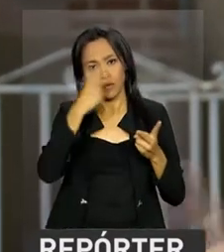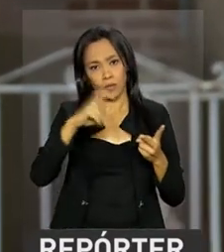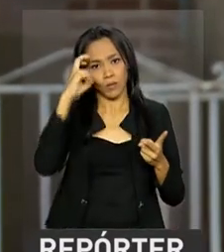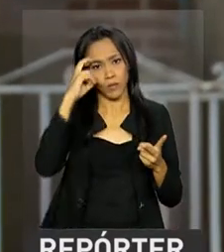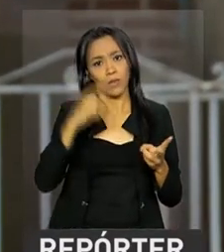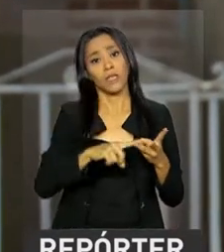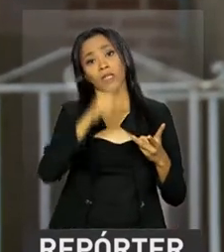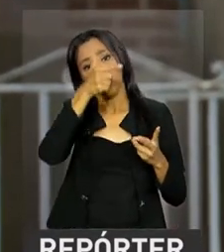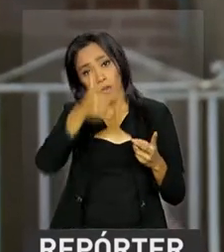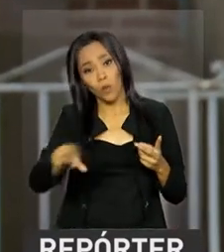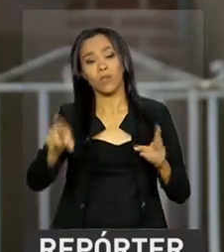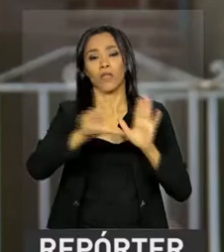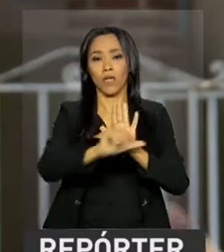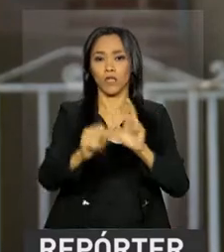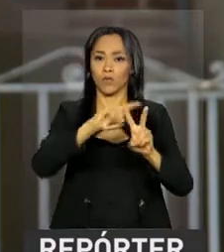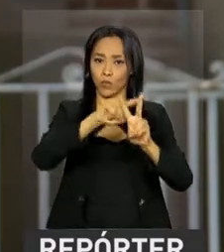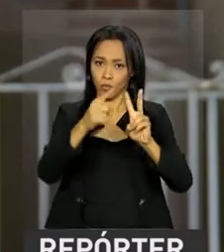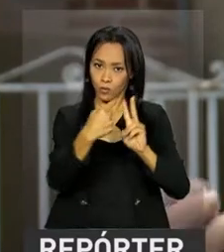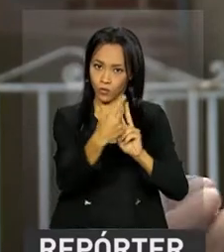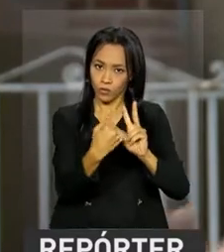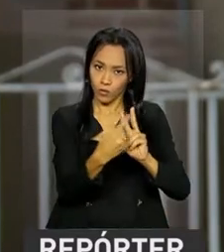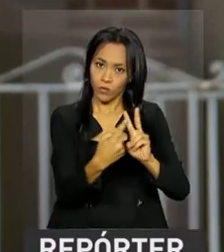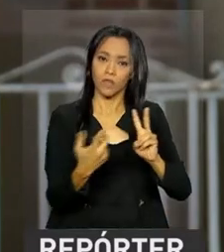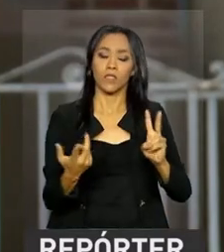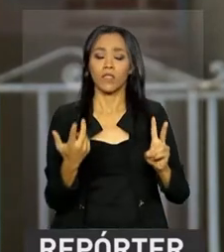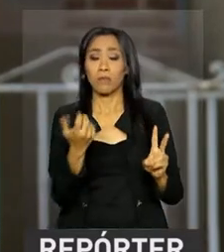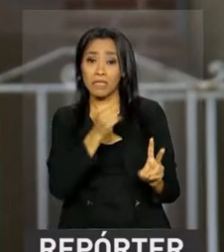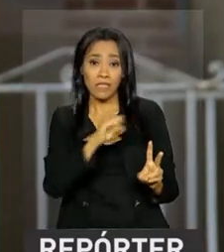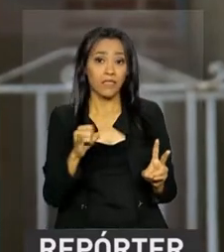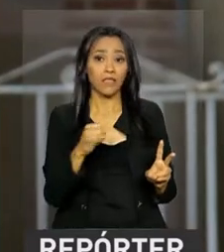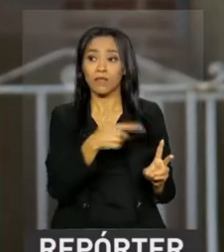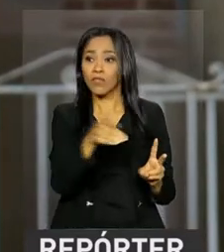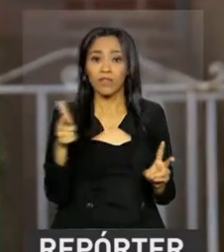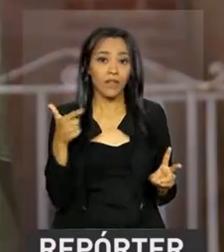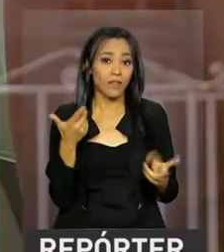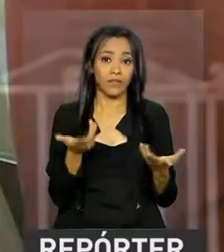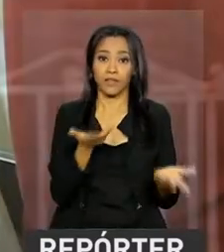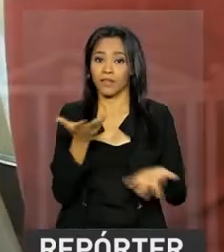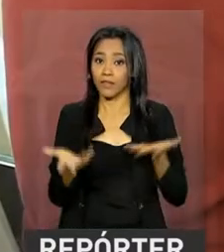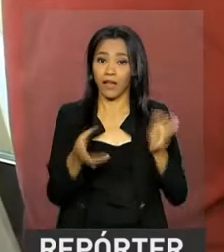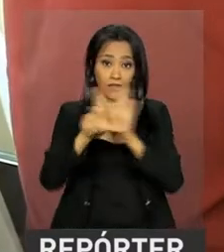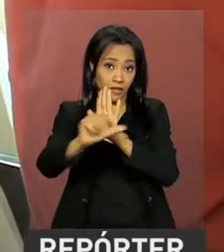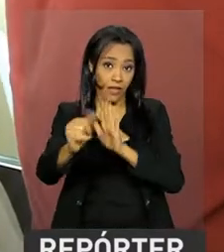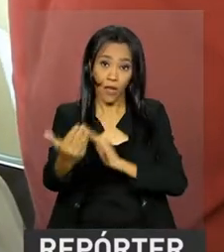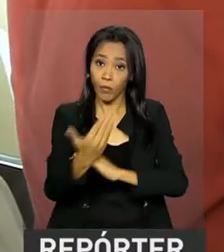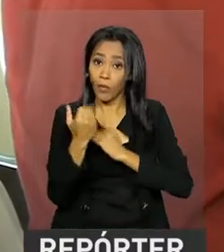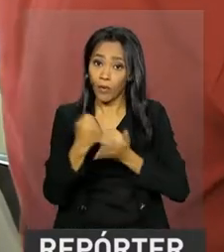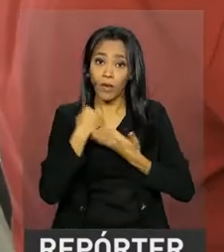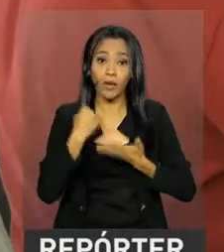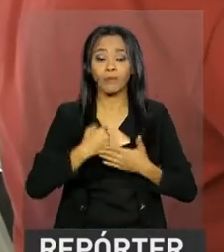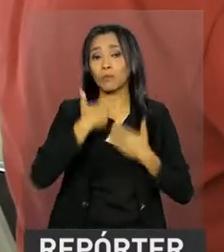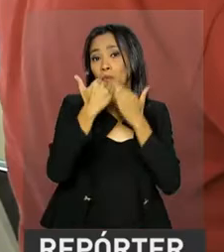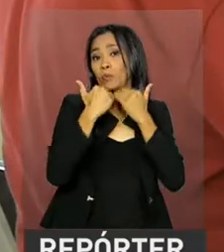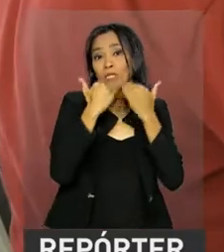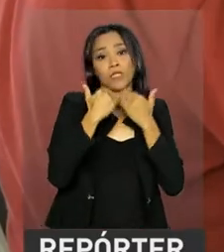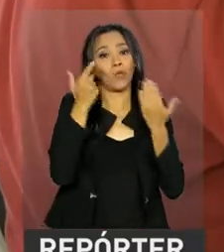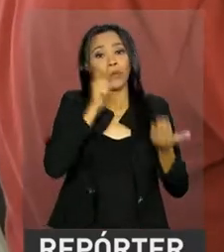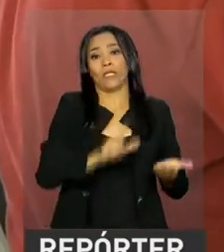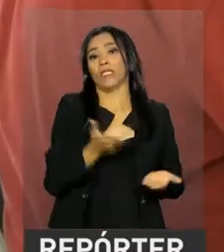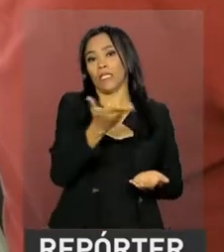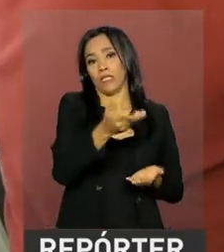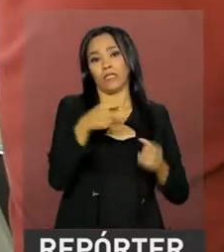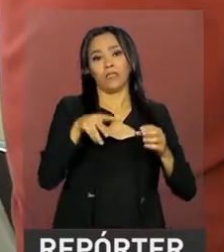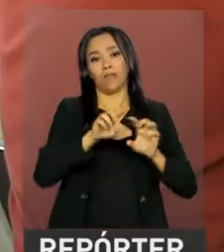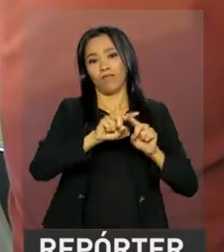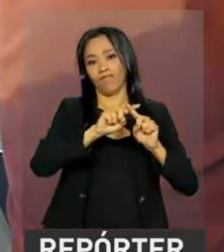é fundamental. A gente não teria como viabilizar, concretizar esse projeto. Vocês não estariam vendo o resultado do